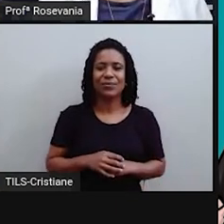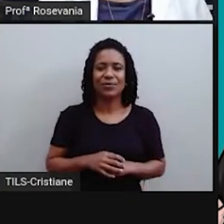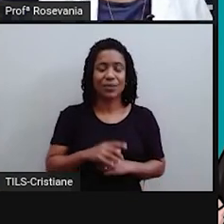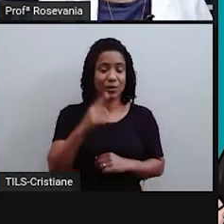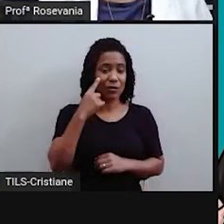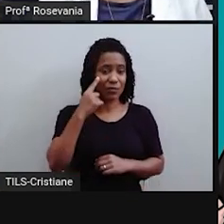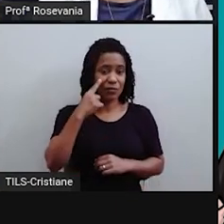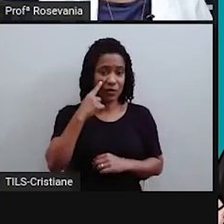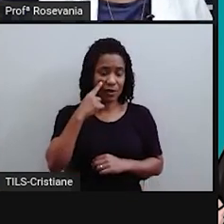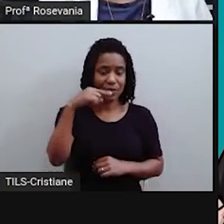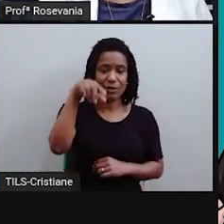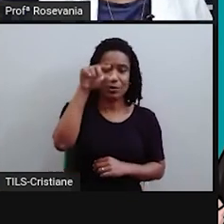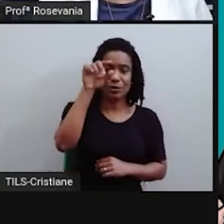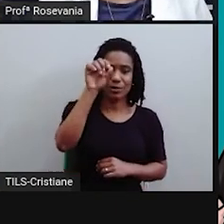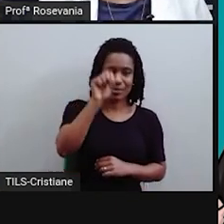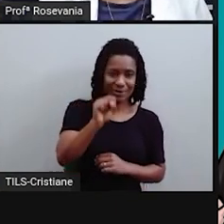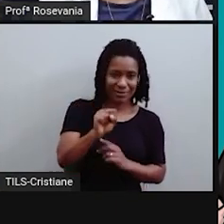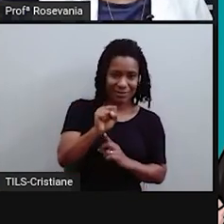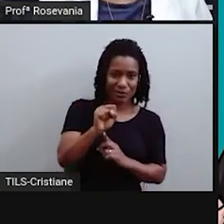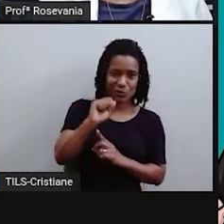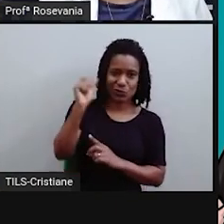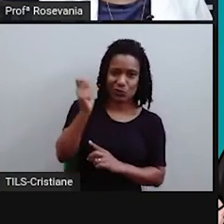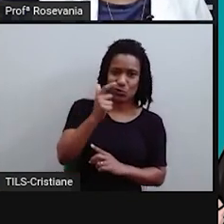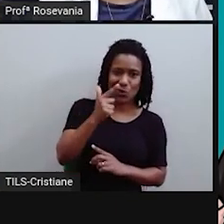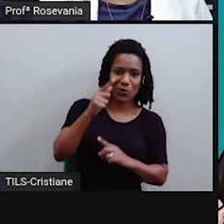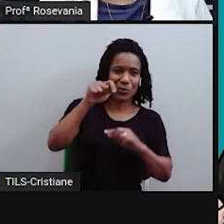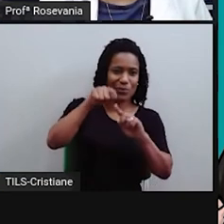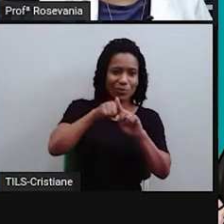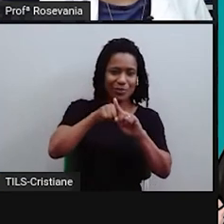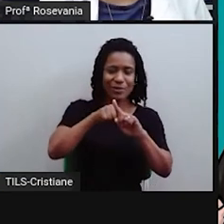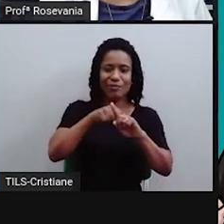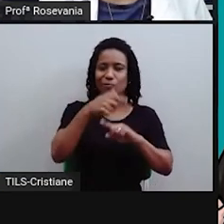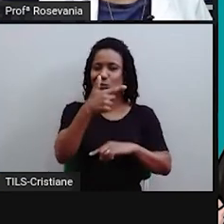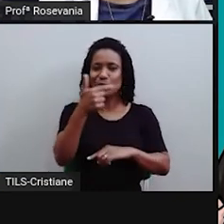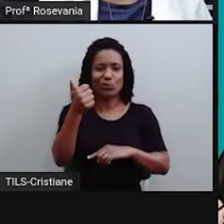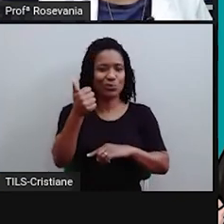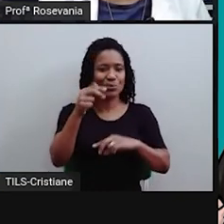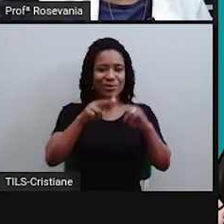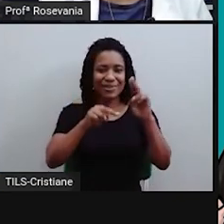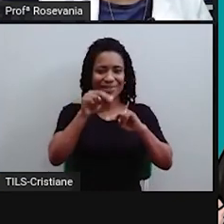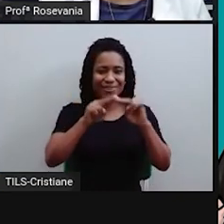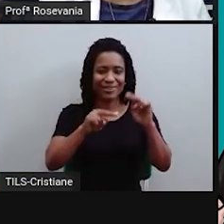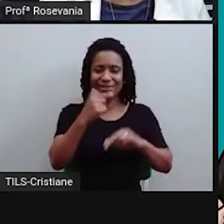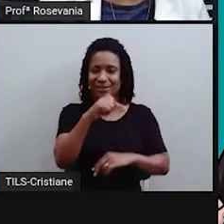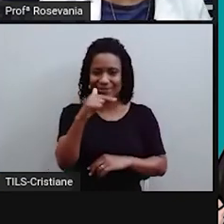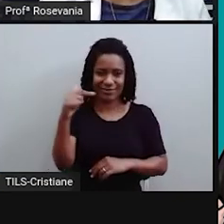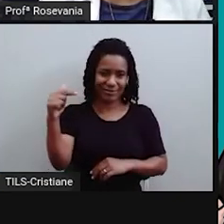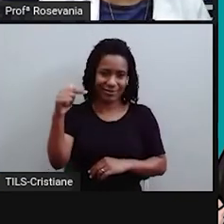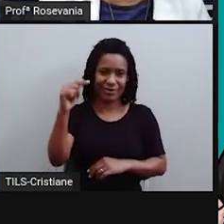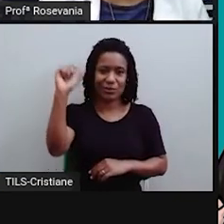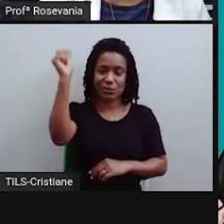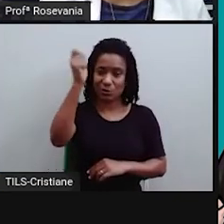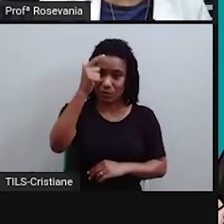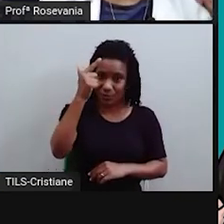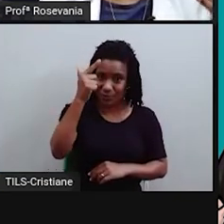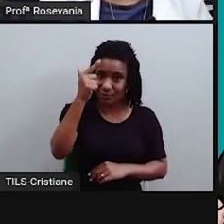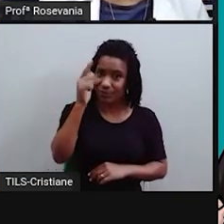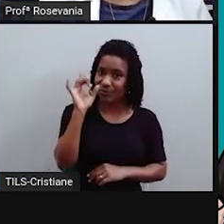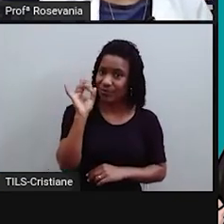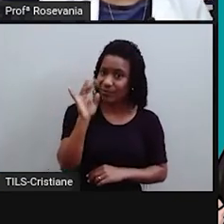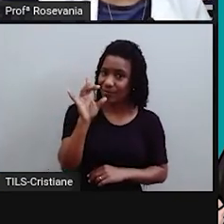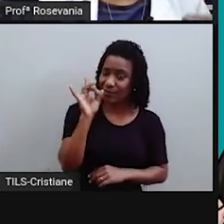olha a posição, né, que o Sol vem fazendo. Mas, lembrando mais uma vez, que isso é só